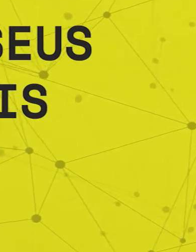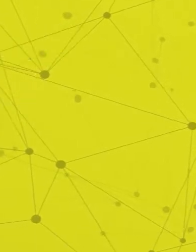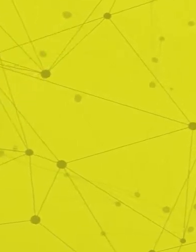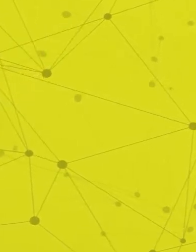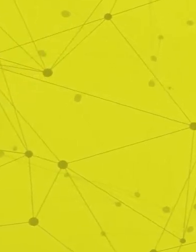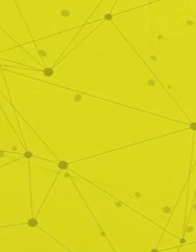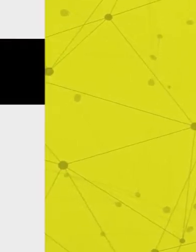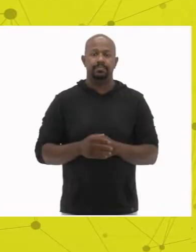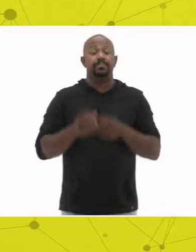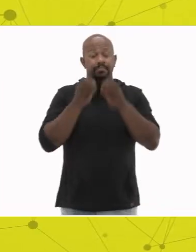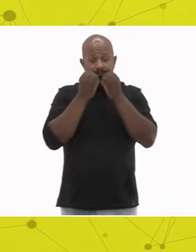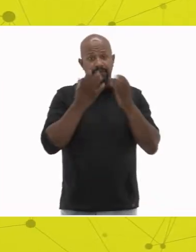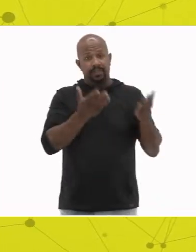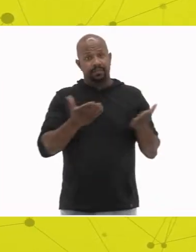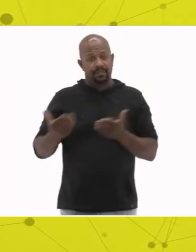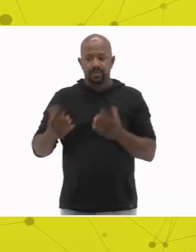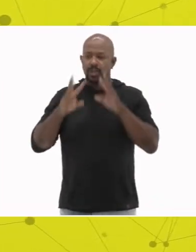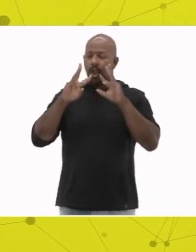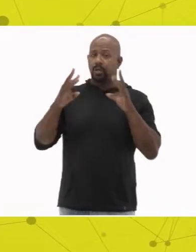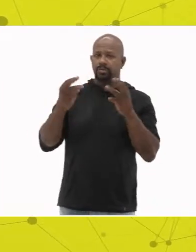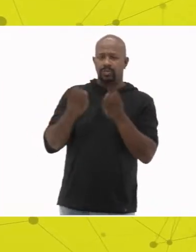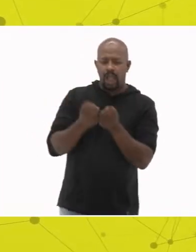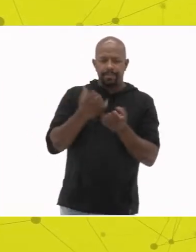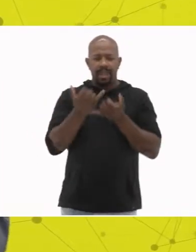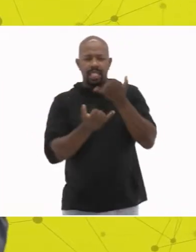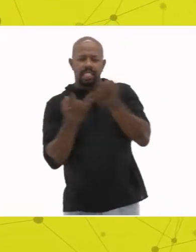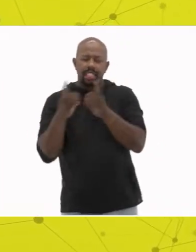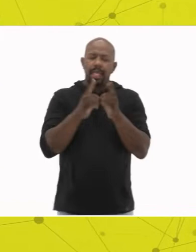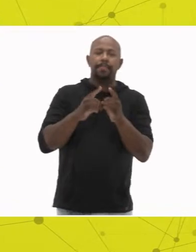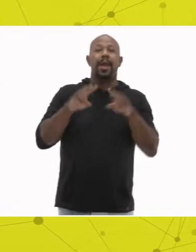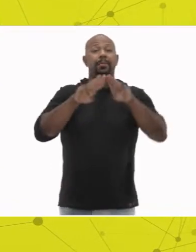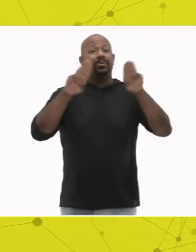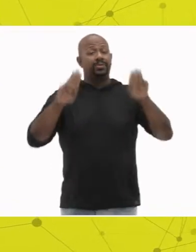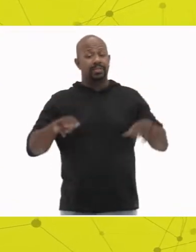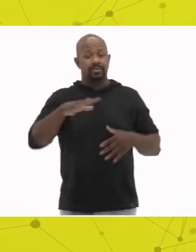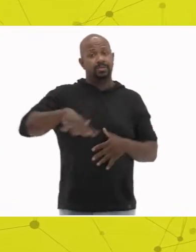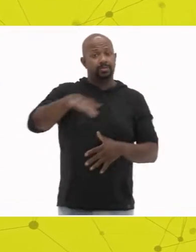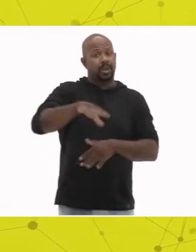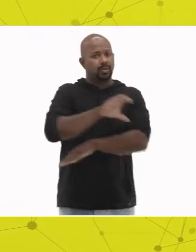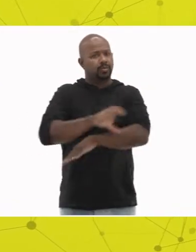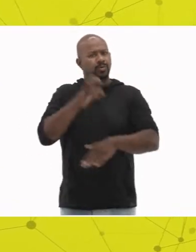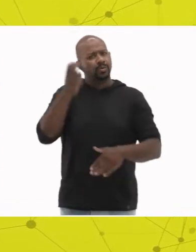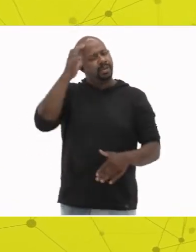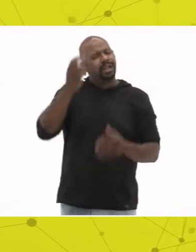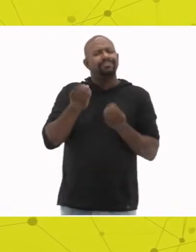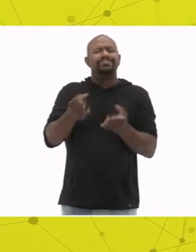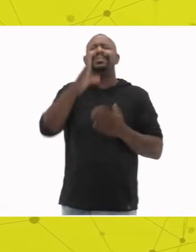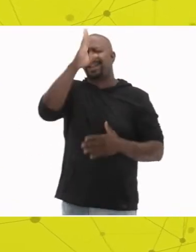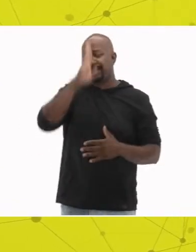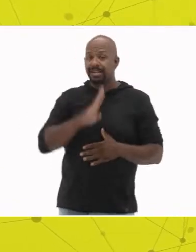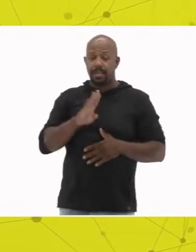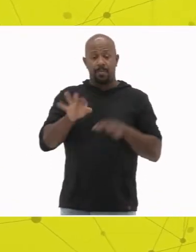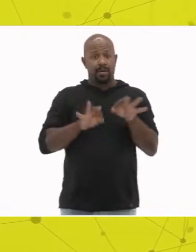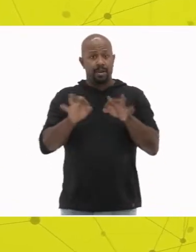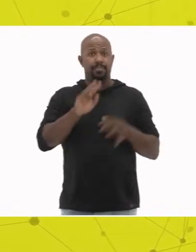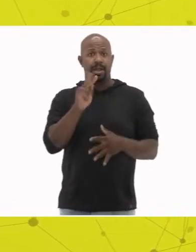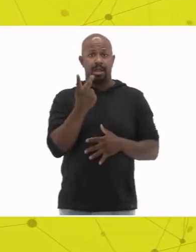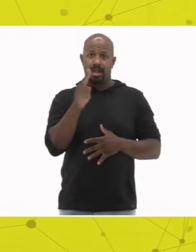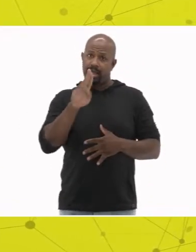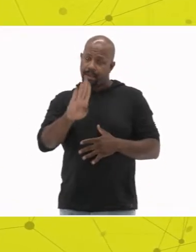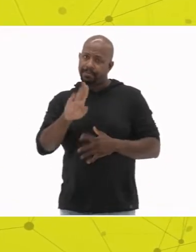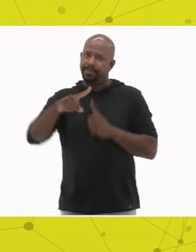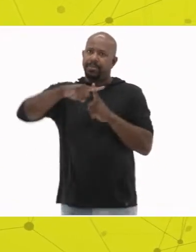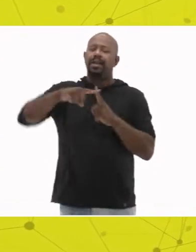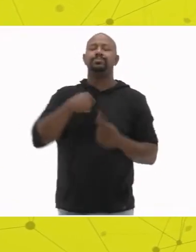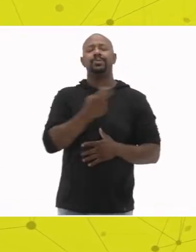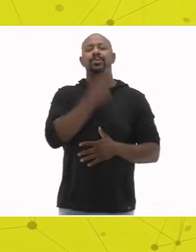culturais. Bem-vindos ao workshop Gamificação para Museus e Espaços Culturais, oferecido gratuitamente pelo programa Hub+.